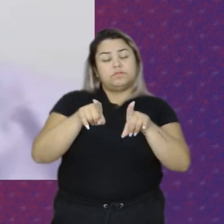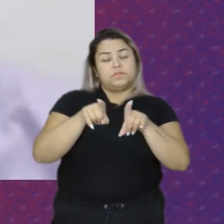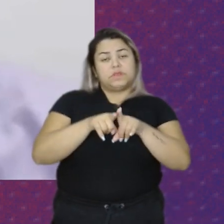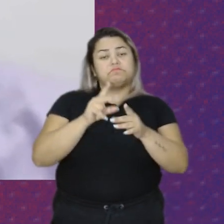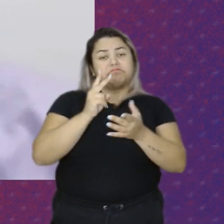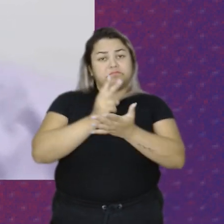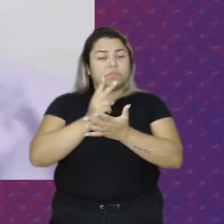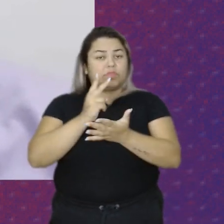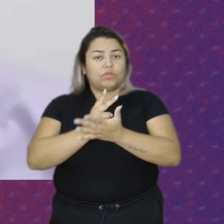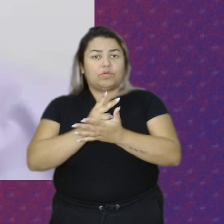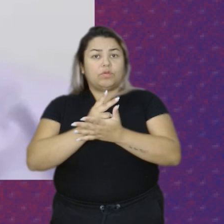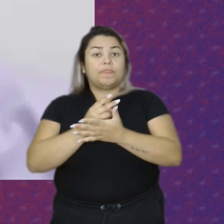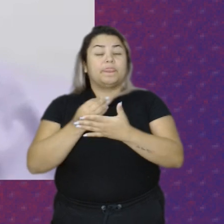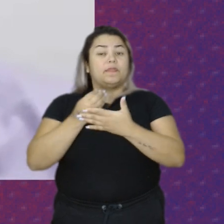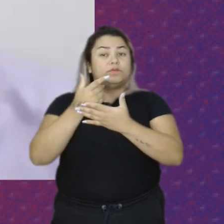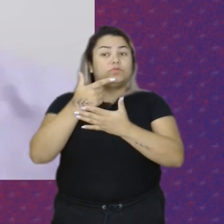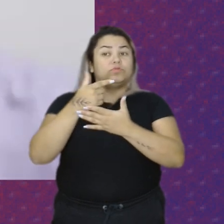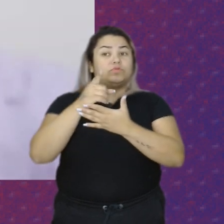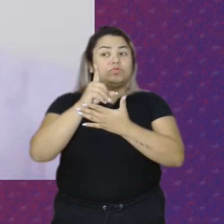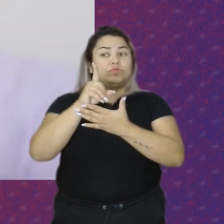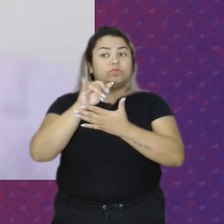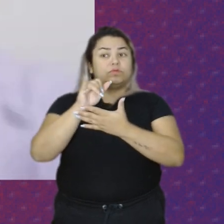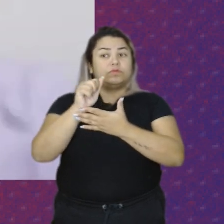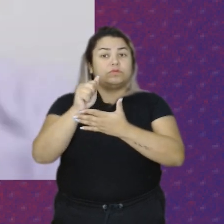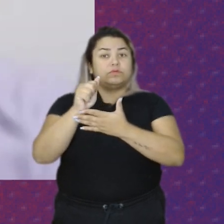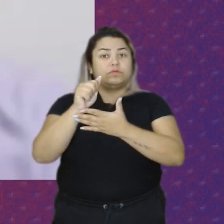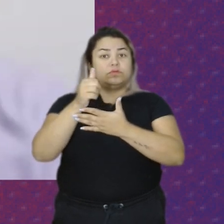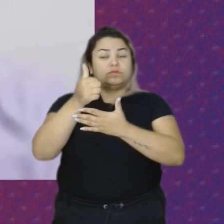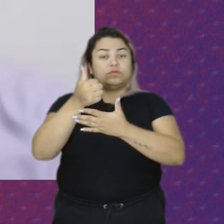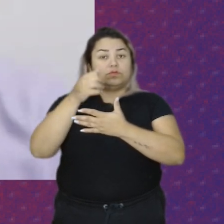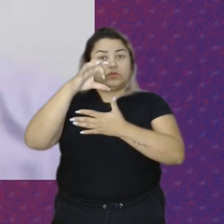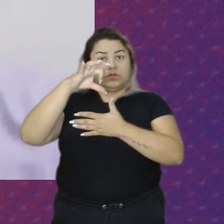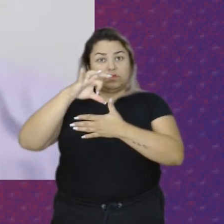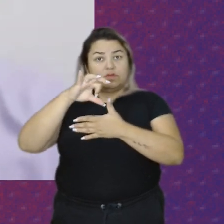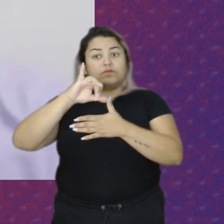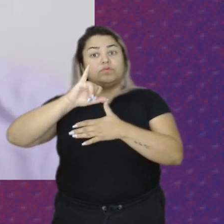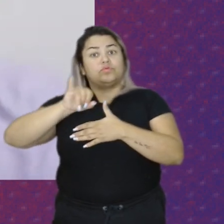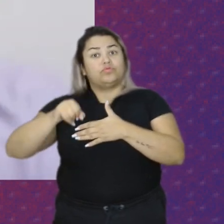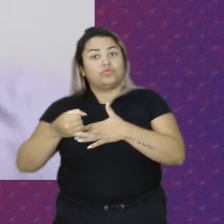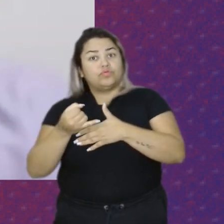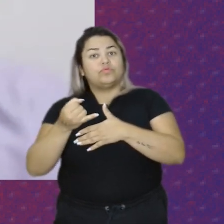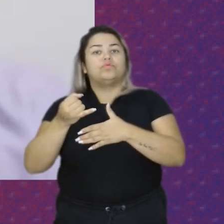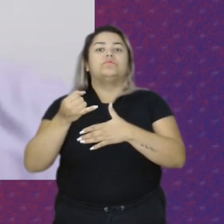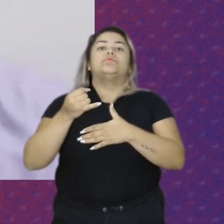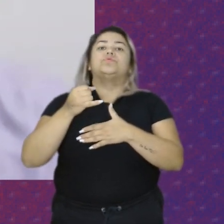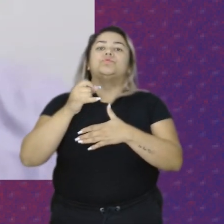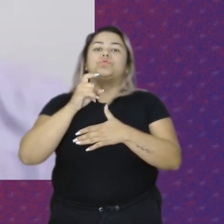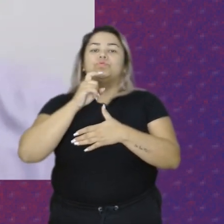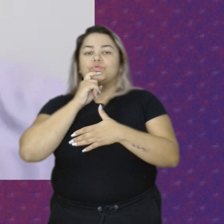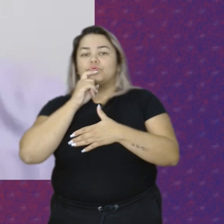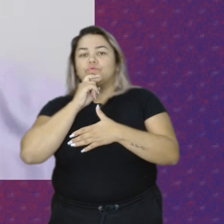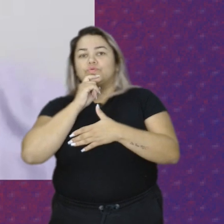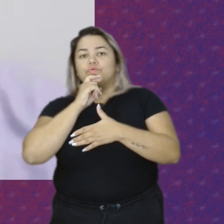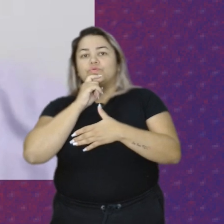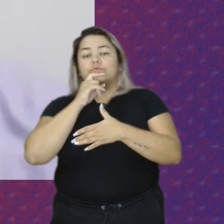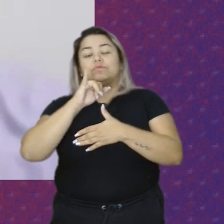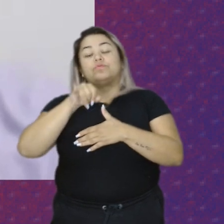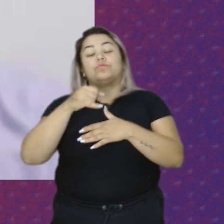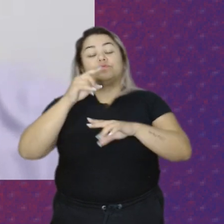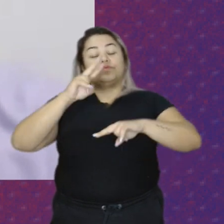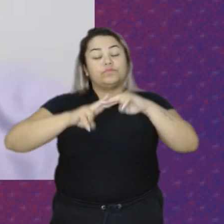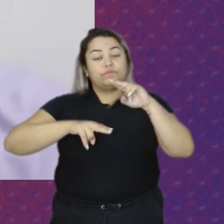foi entregue no dia 19 de junho, em Brasília, com a representação de